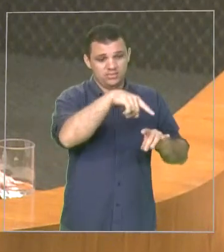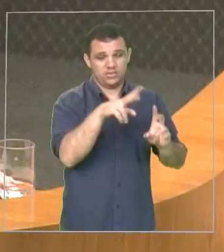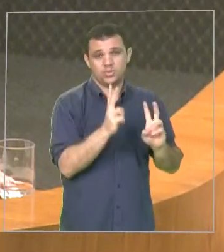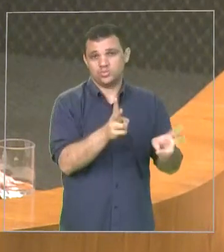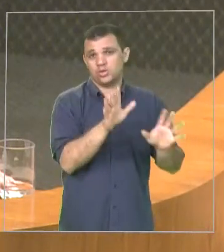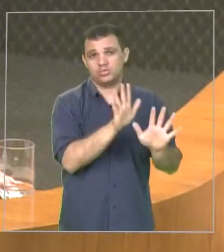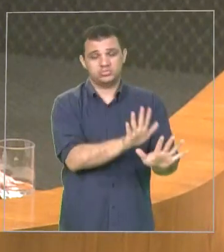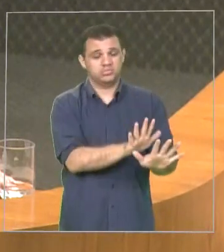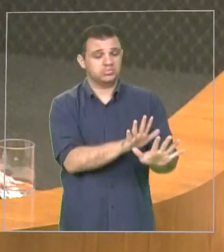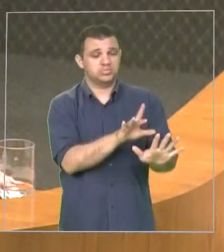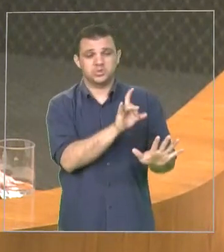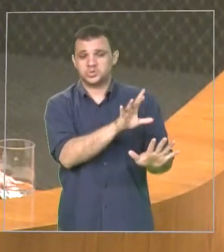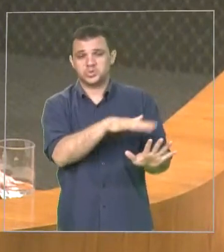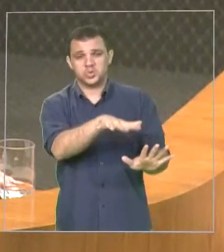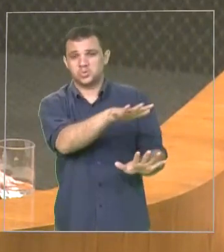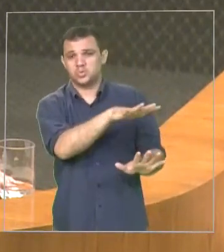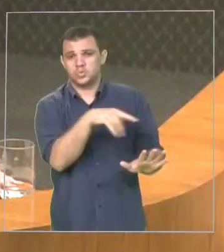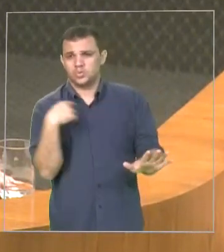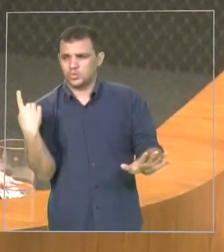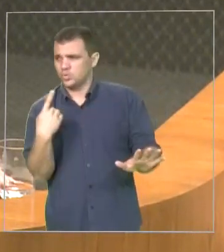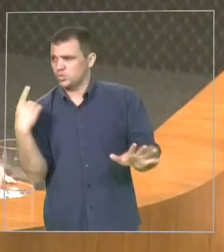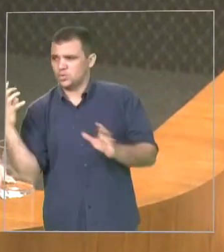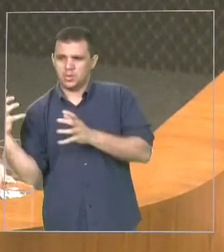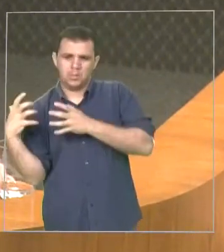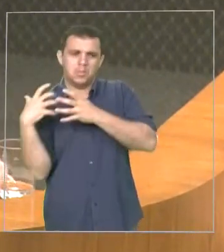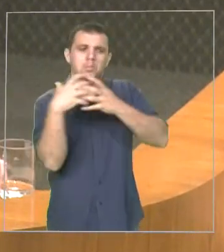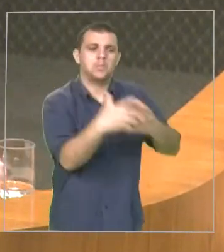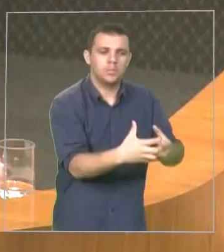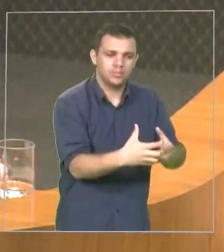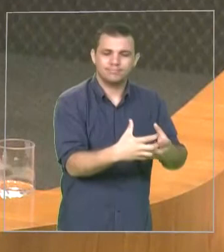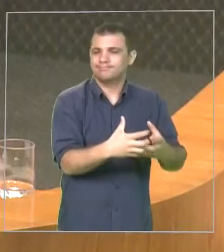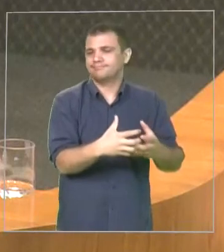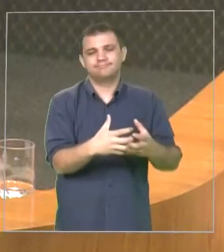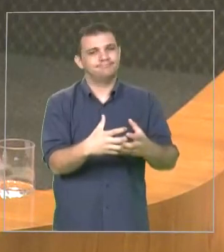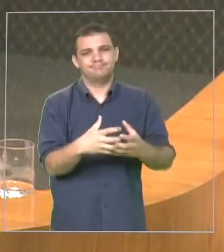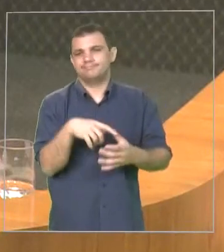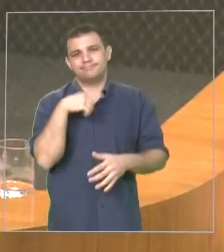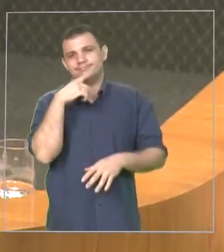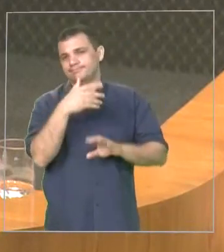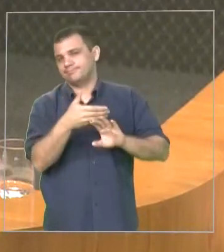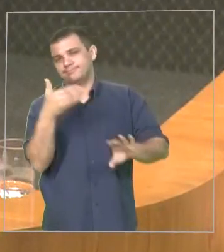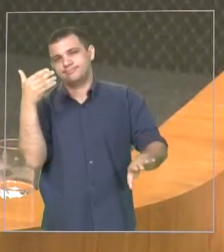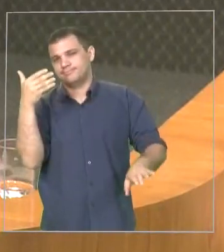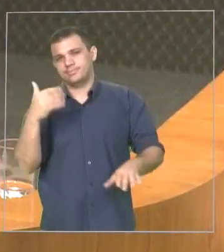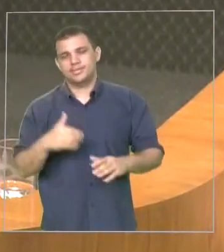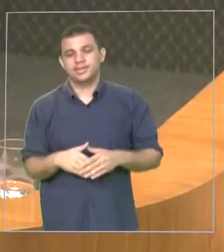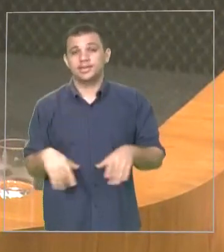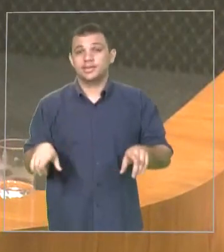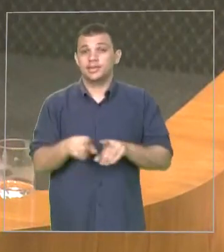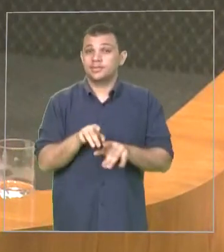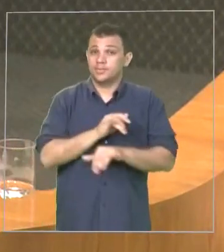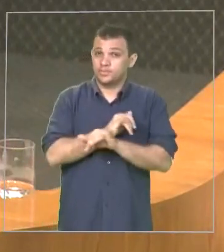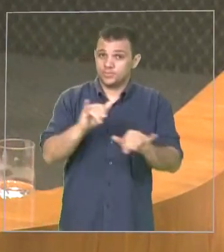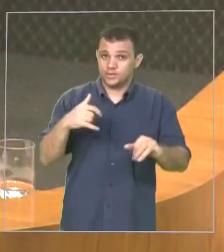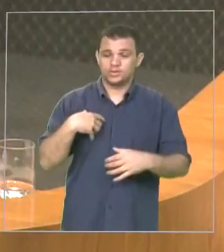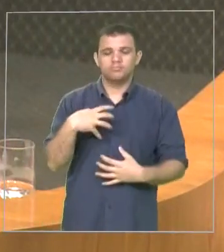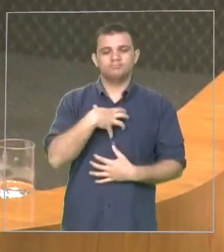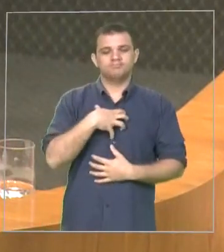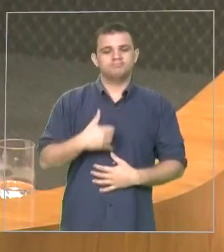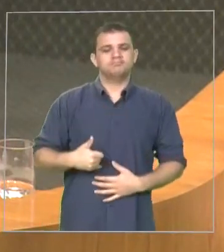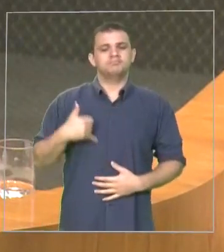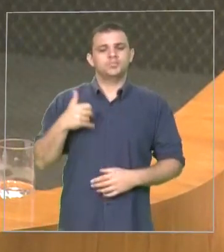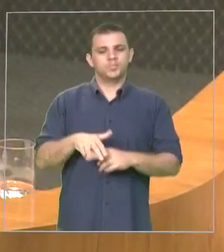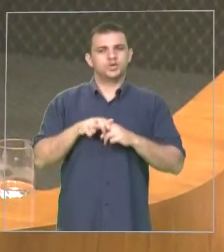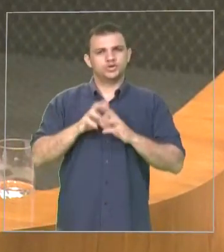sozinhos. Ninguém vai nos arrastar para lá. E reiterar aqui, que é uma grande honra para mim, ser há 3 anos líder